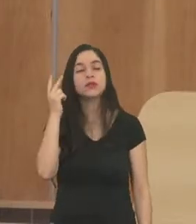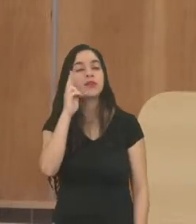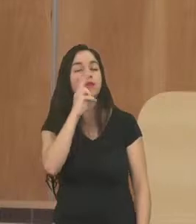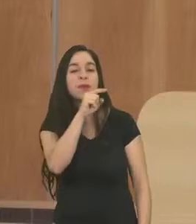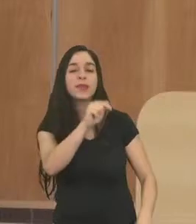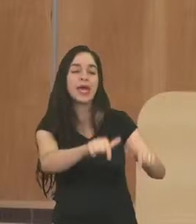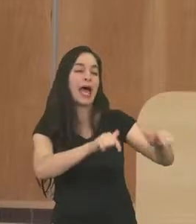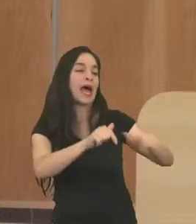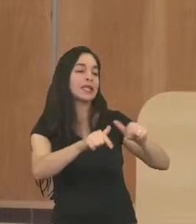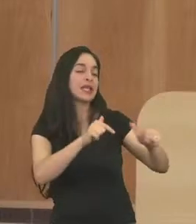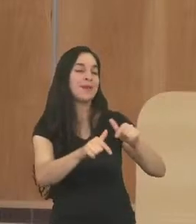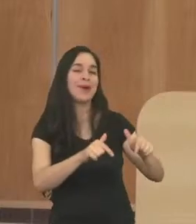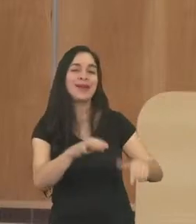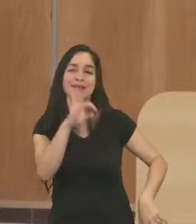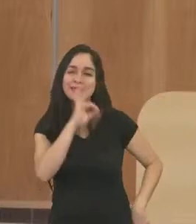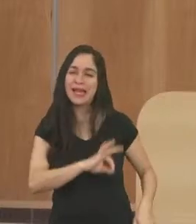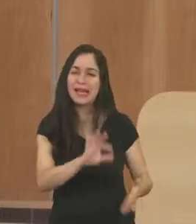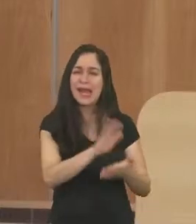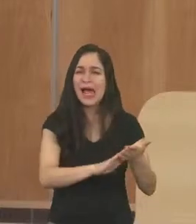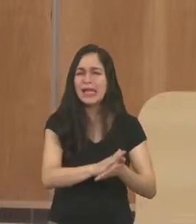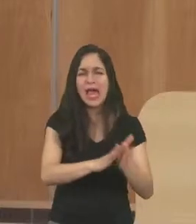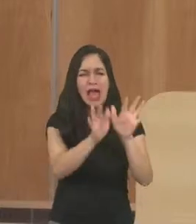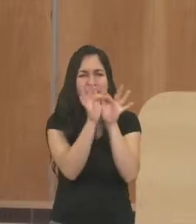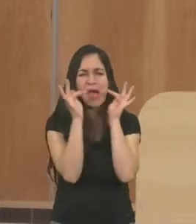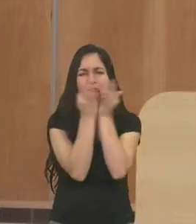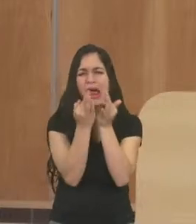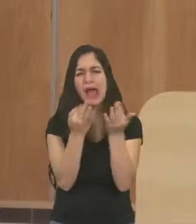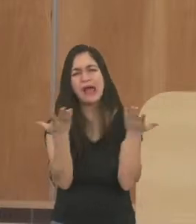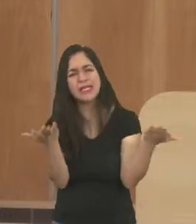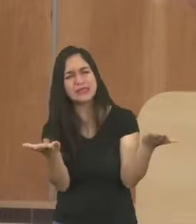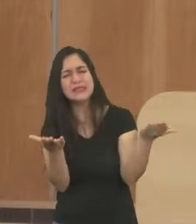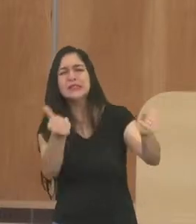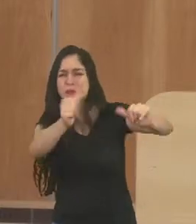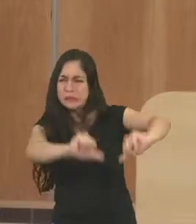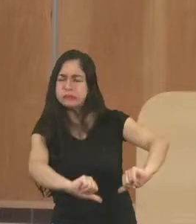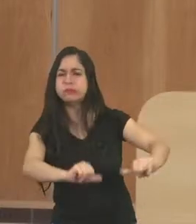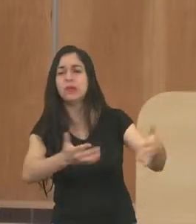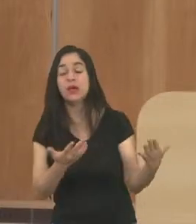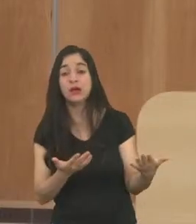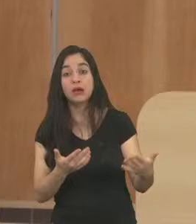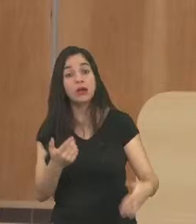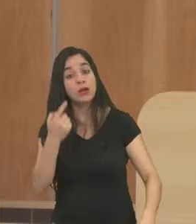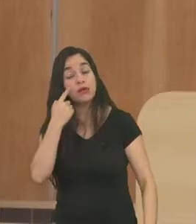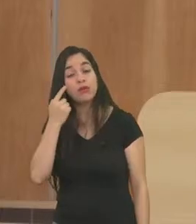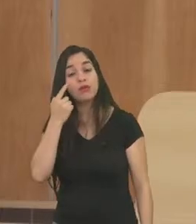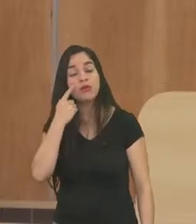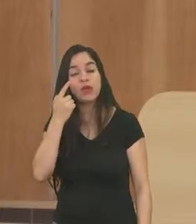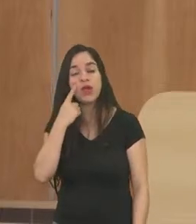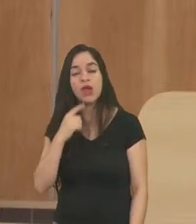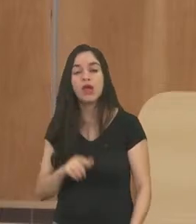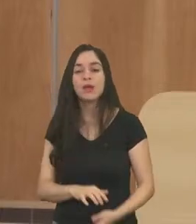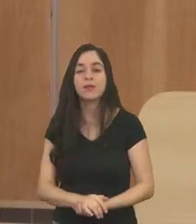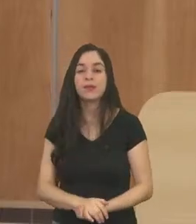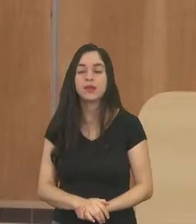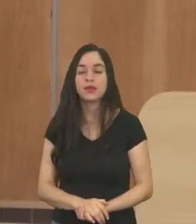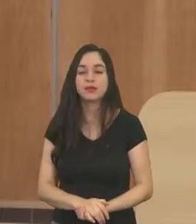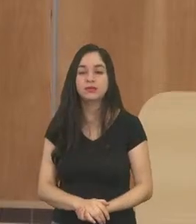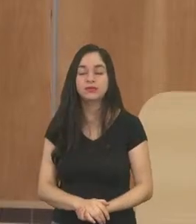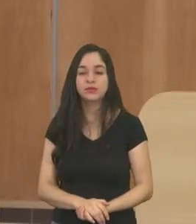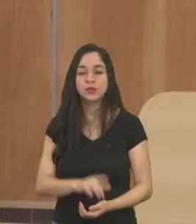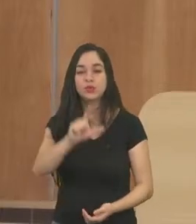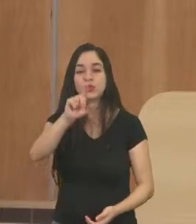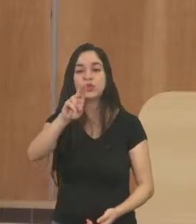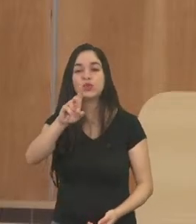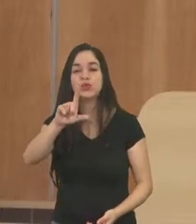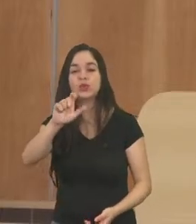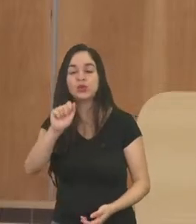receber salário, a agonia que é, e o Lula foi presidente da República, foi presidente do Sindicato dos Metalúrgicos do ABC, hoje é presidente